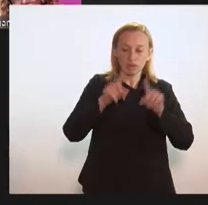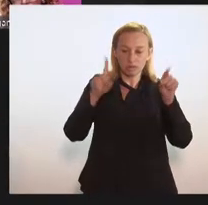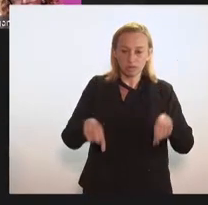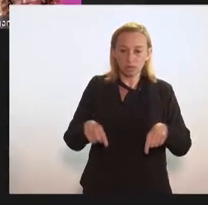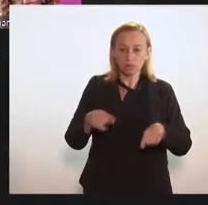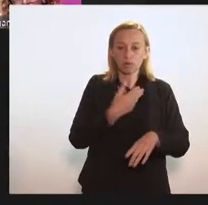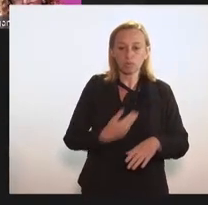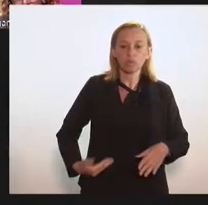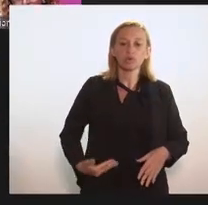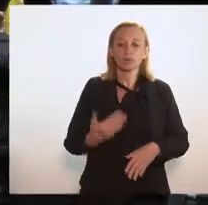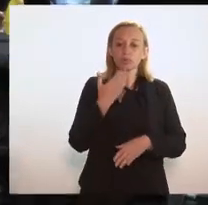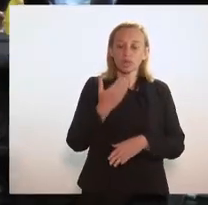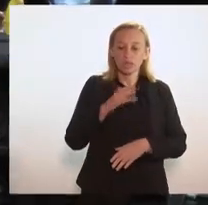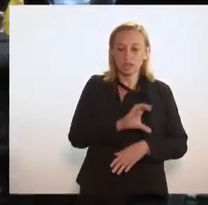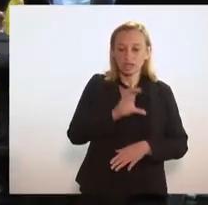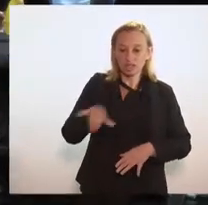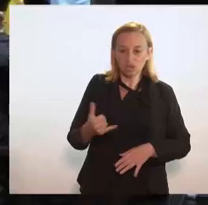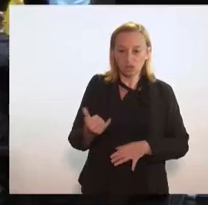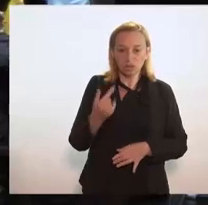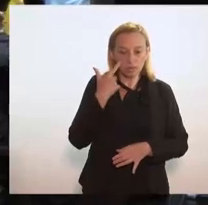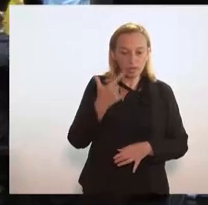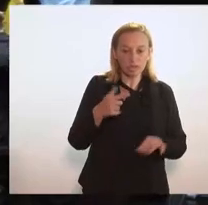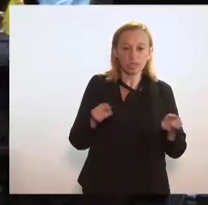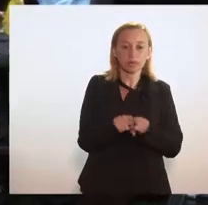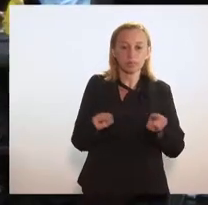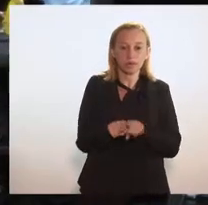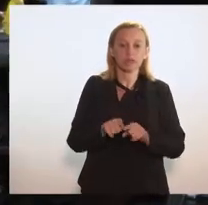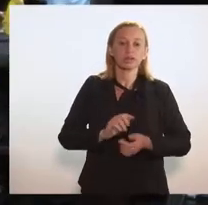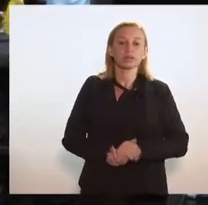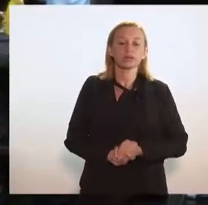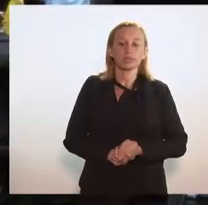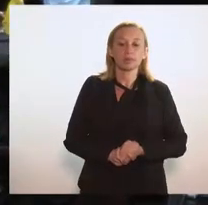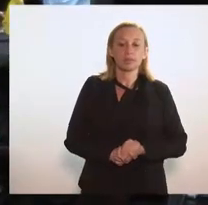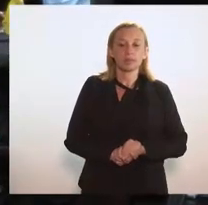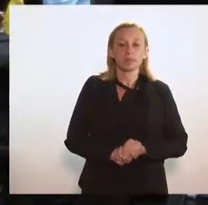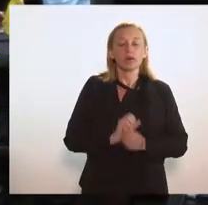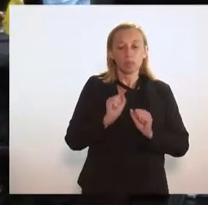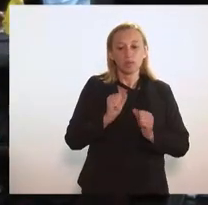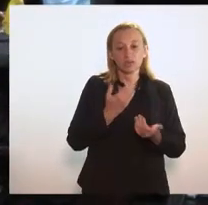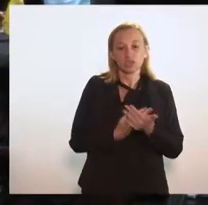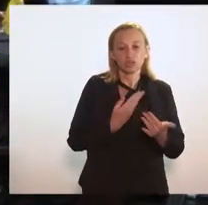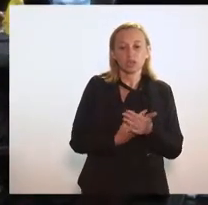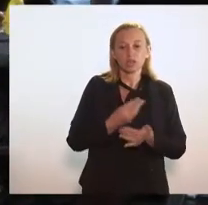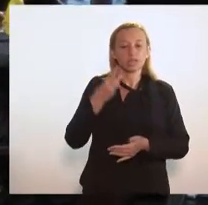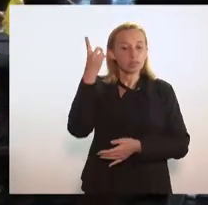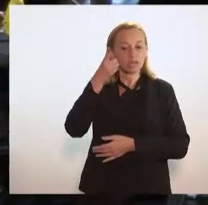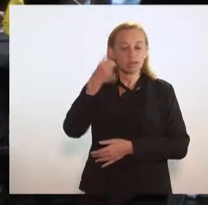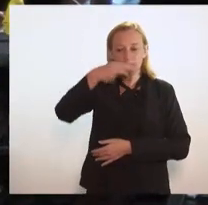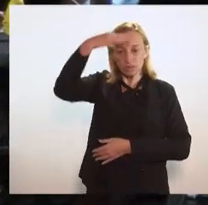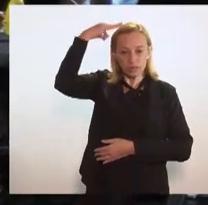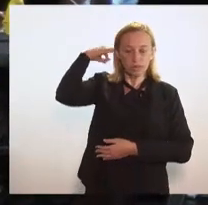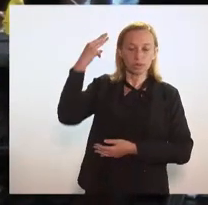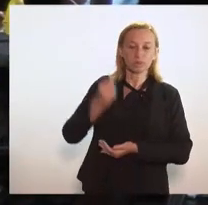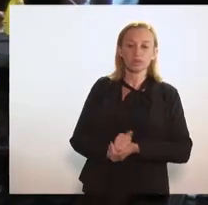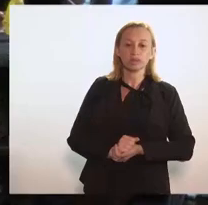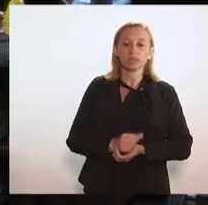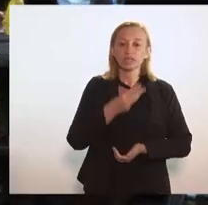ccj puder então ok Deputado Márcio